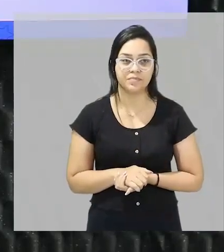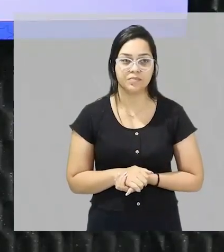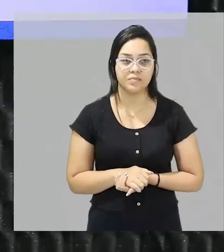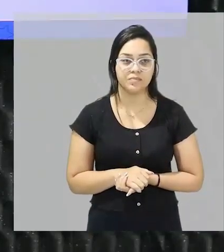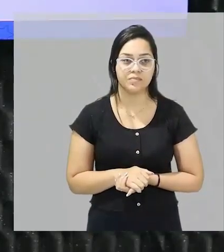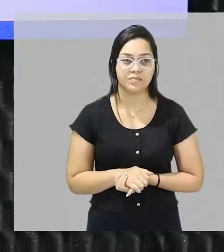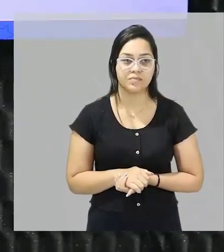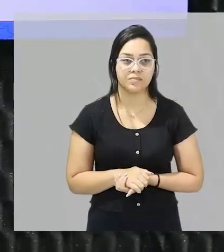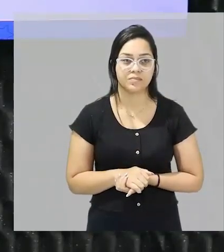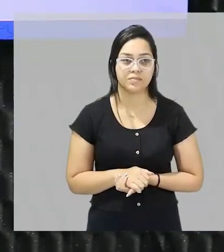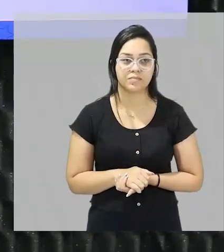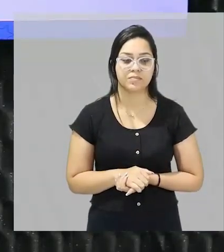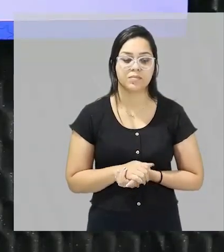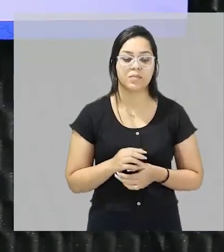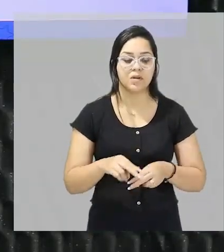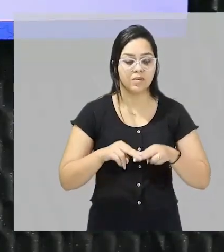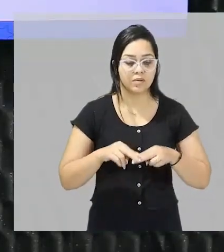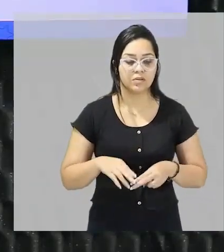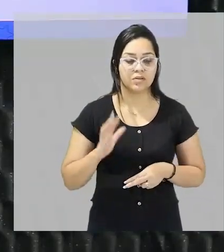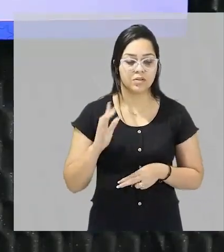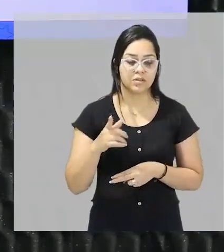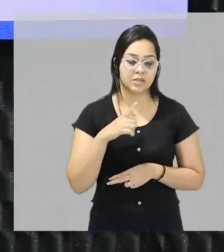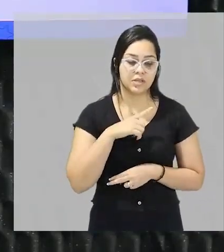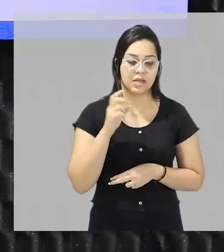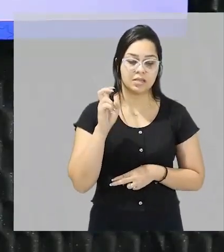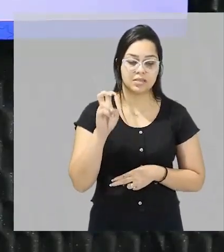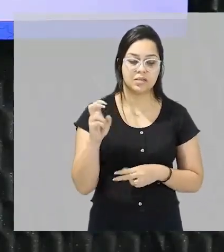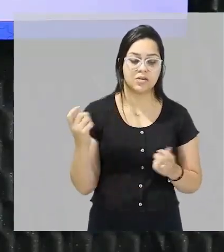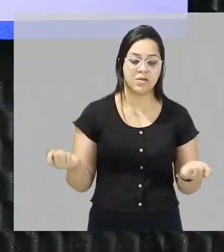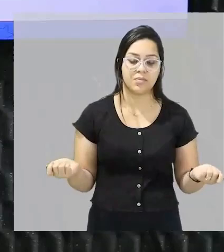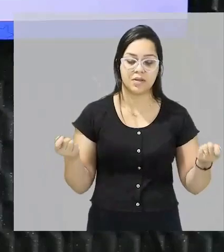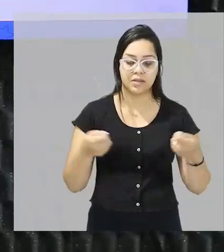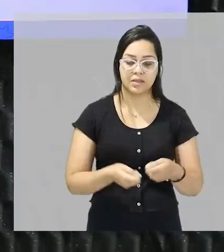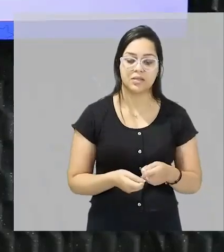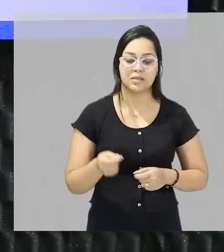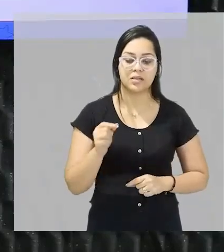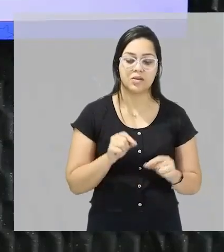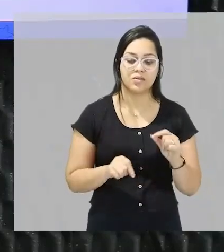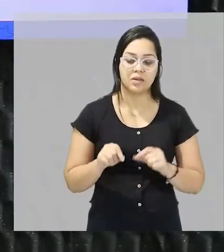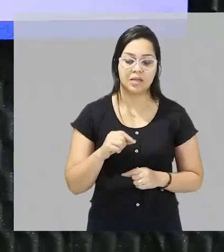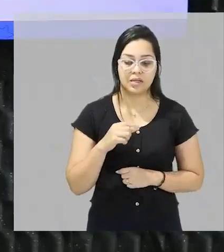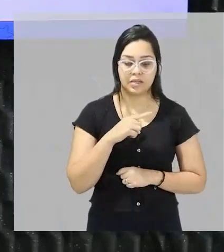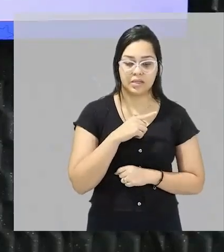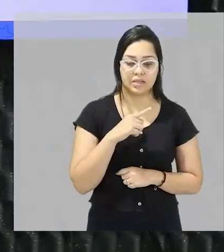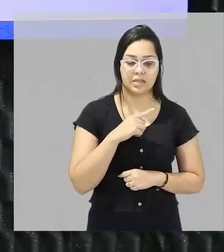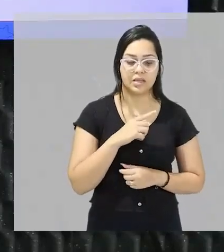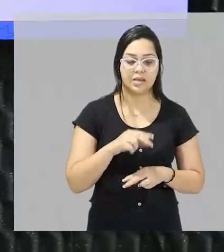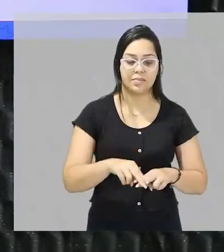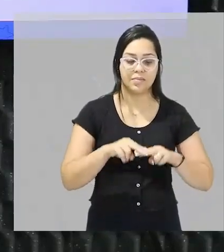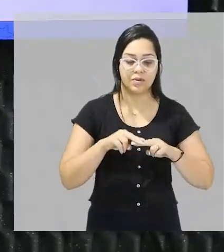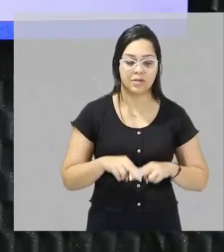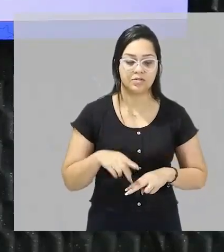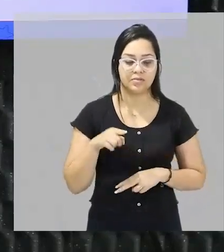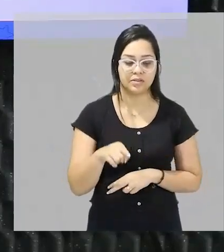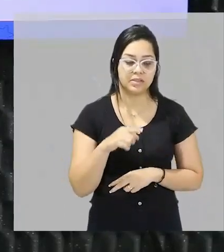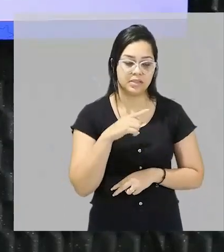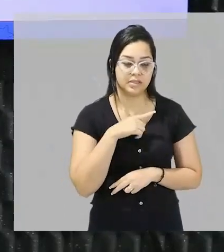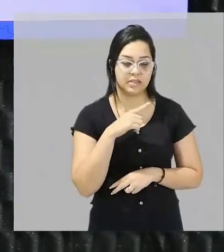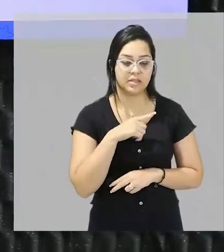Bem, certamente eles cumpriram as 5 competências que são exigidas. Por isso você tem